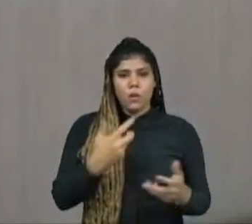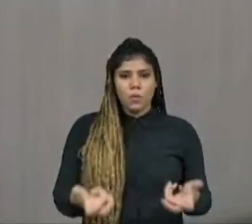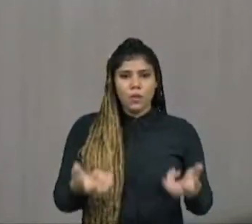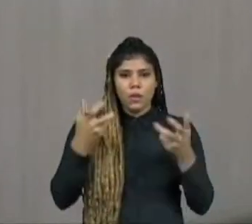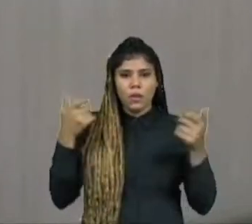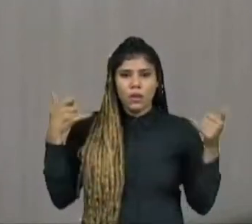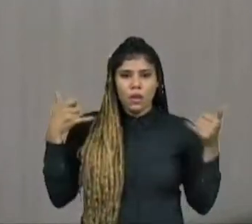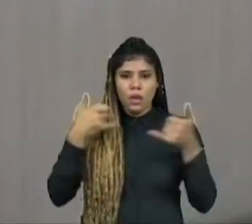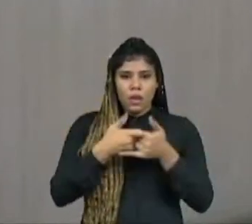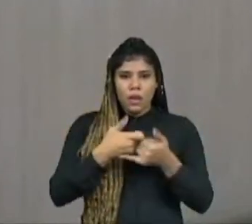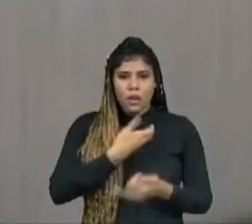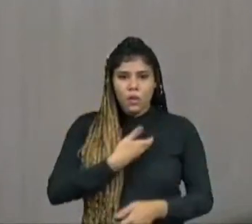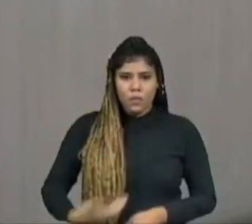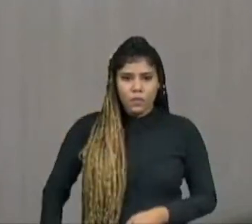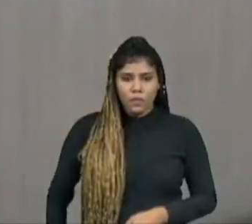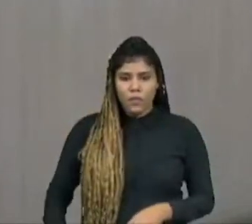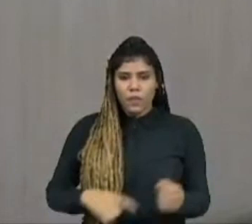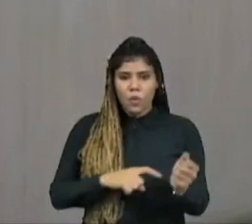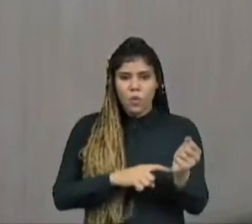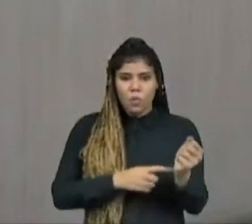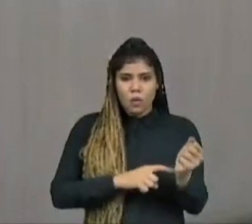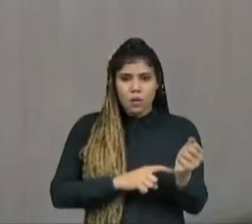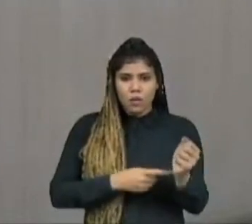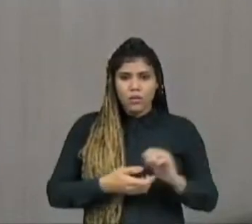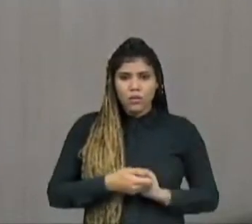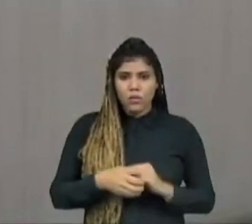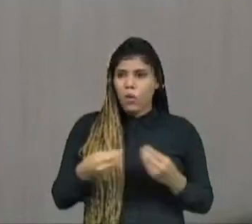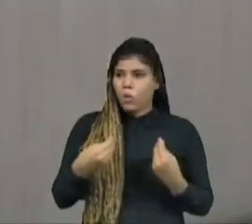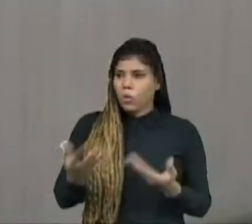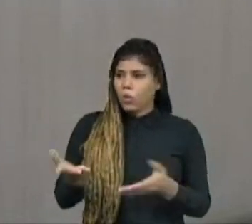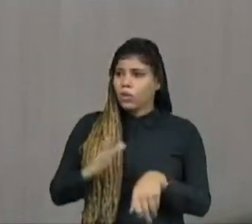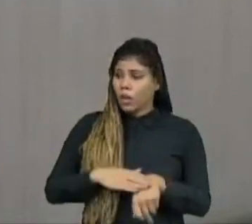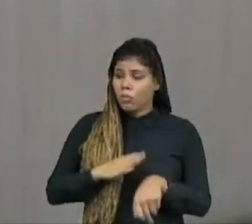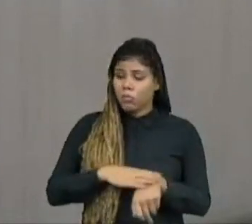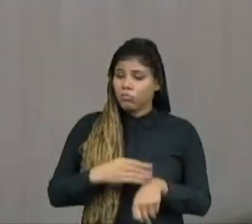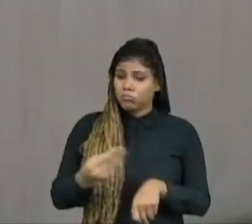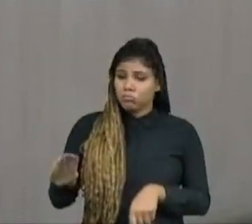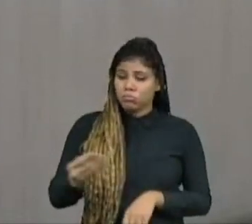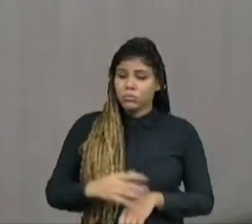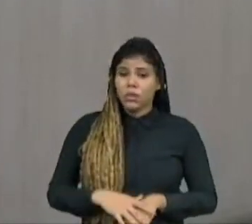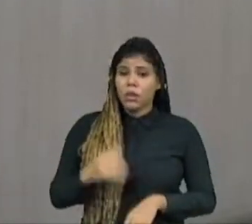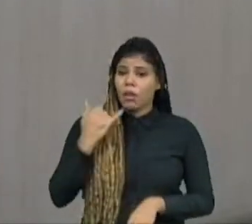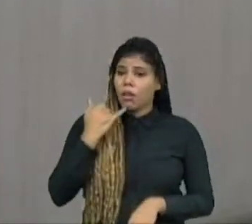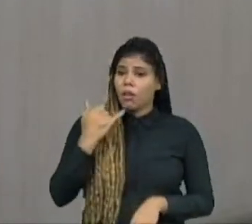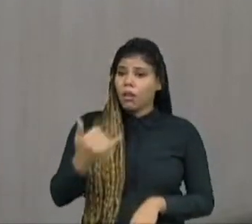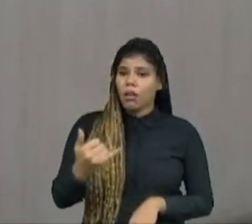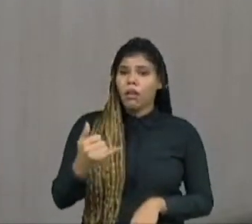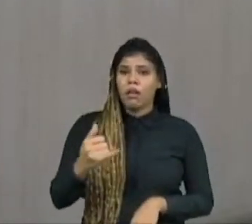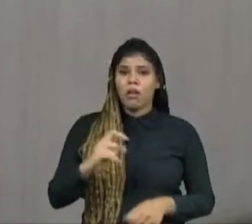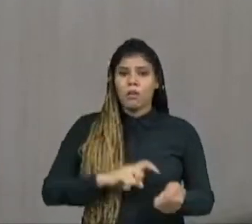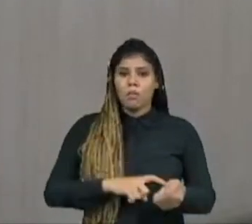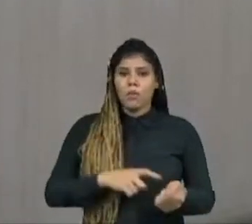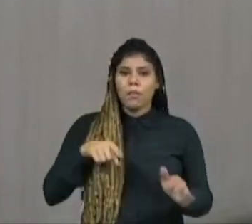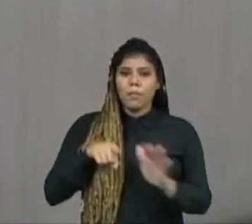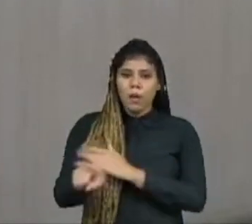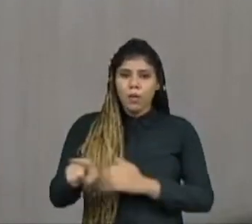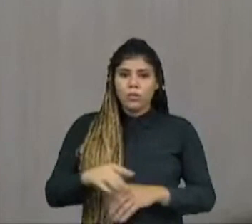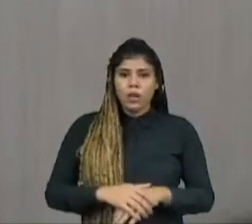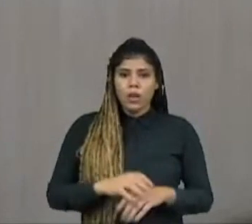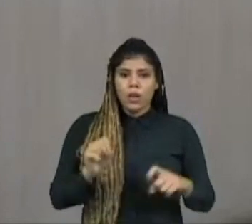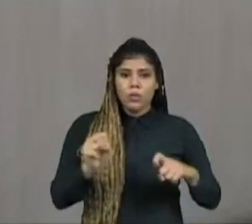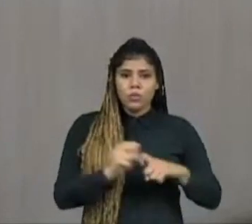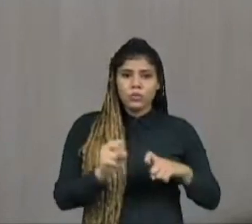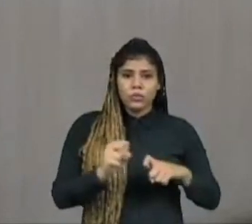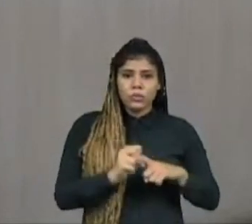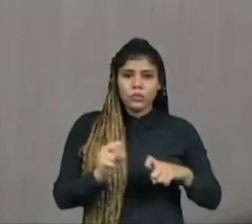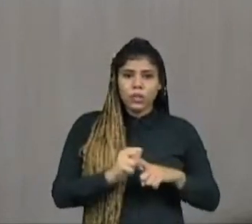para o governador Elmano, eu daria aqui até um tempo para ele, para perguntar quantas vezes o prefeito Sarto